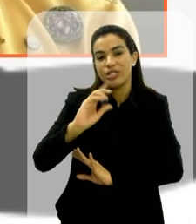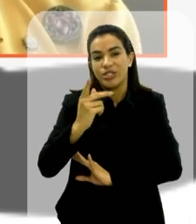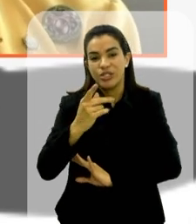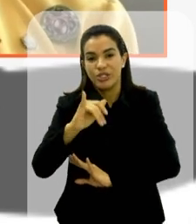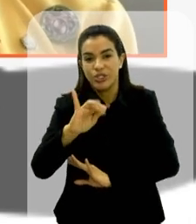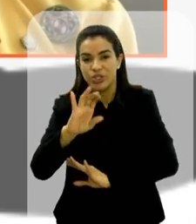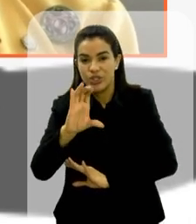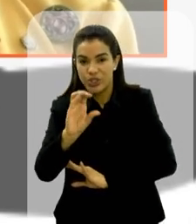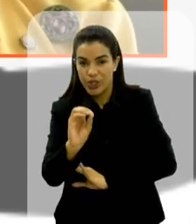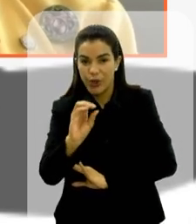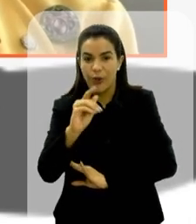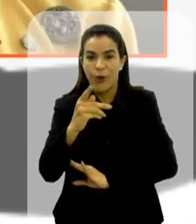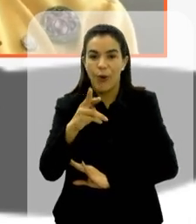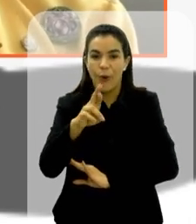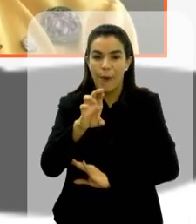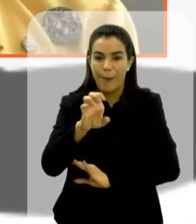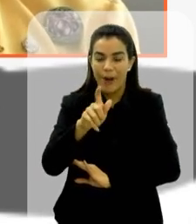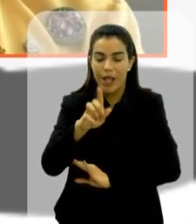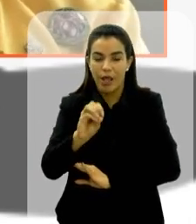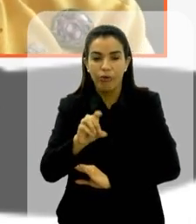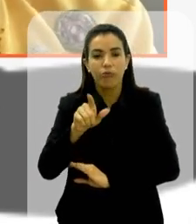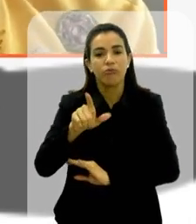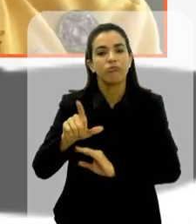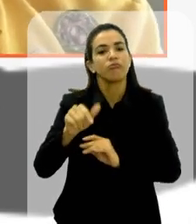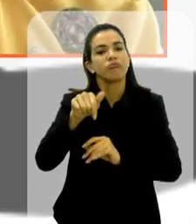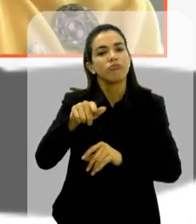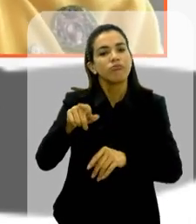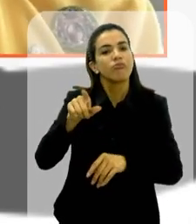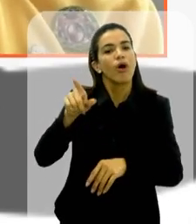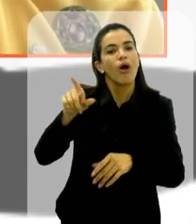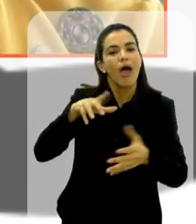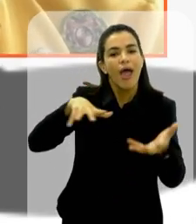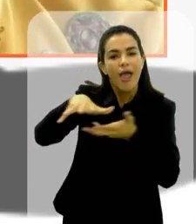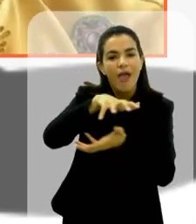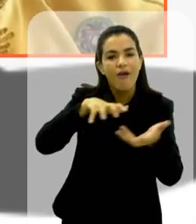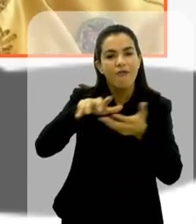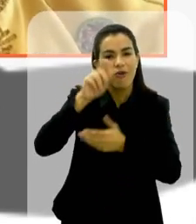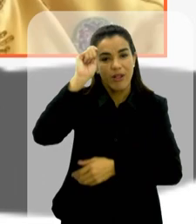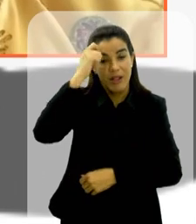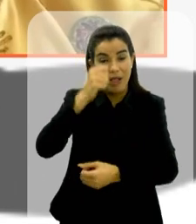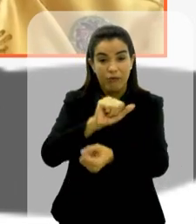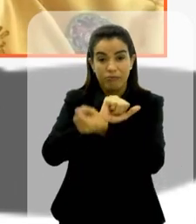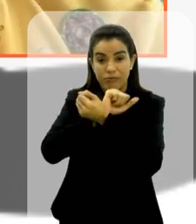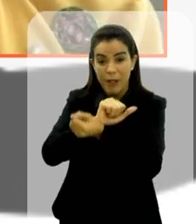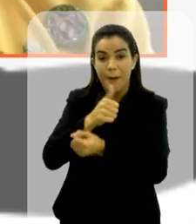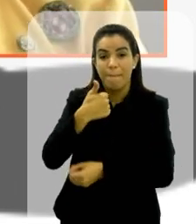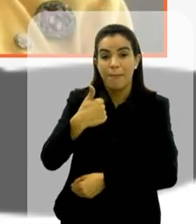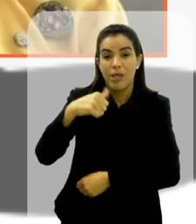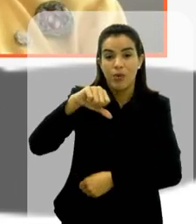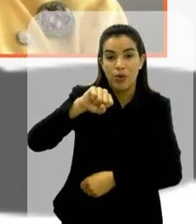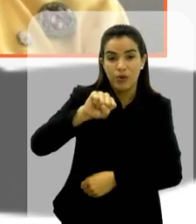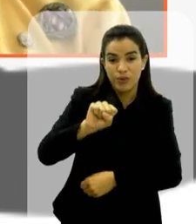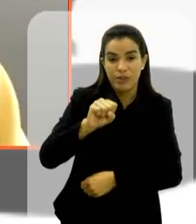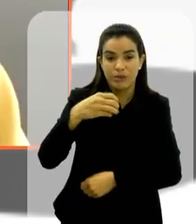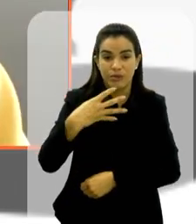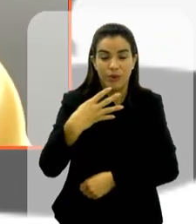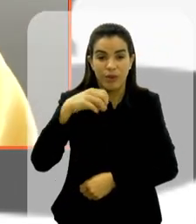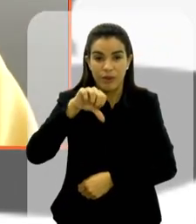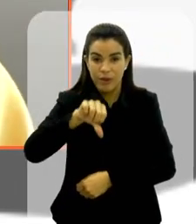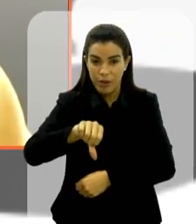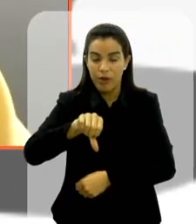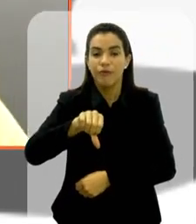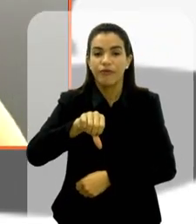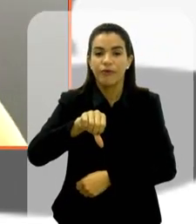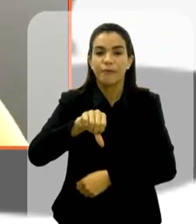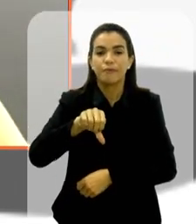um herói de uma revolta de escravos que ocorreu lá na Serra, a revolta dos negros escravos do Queimado, em 1849.